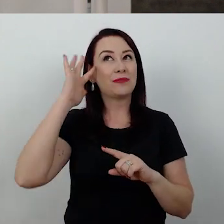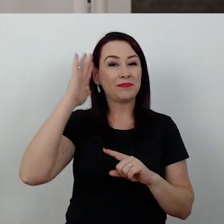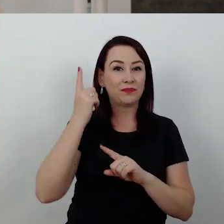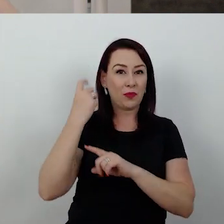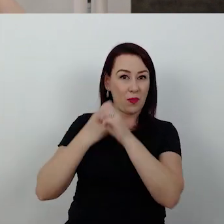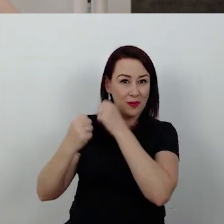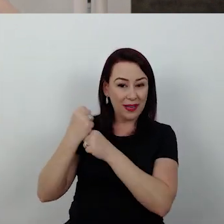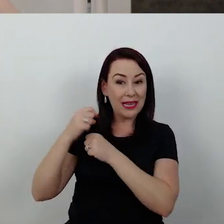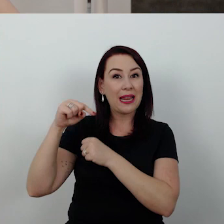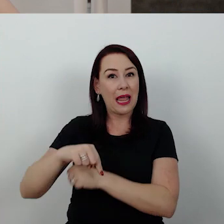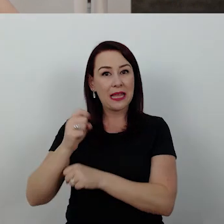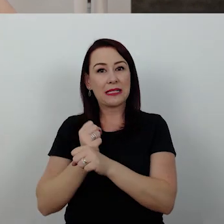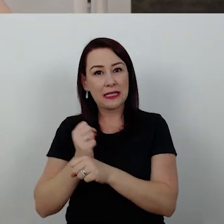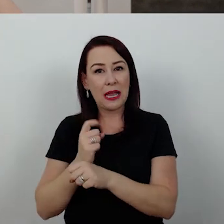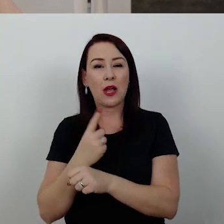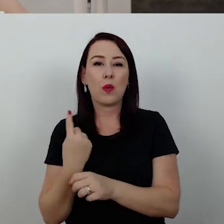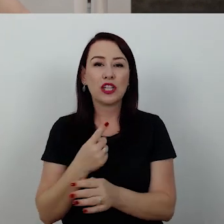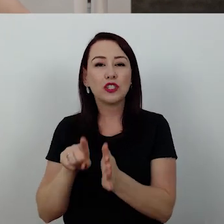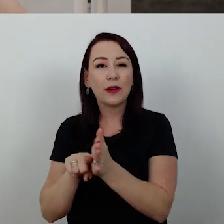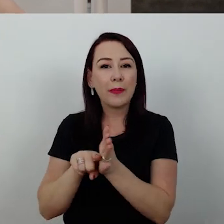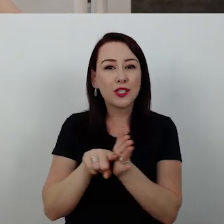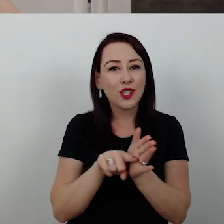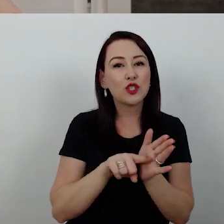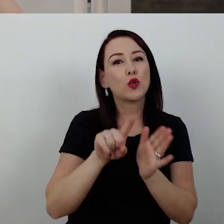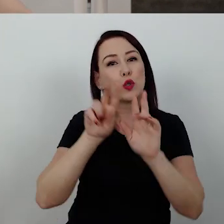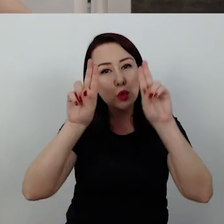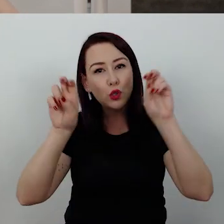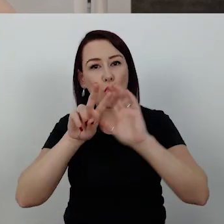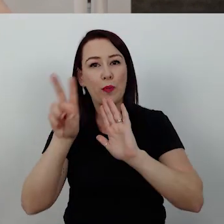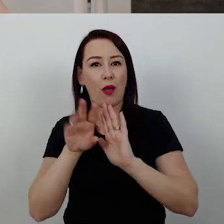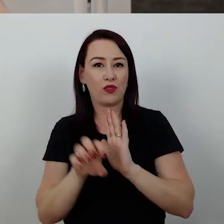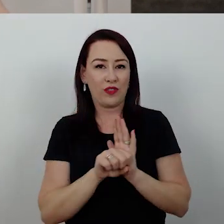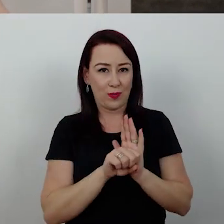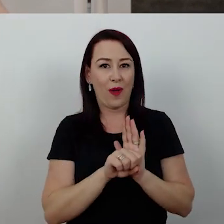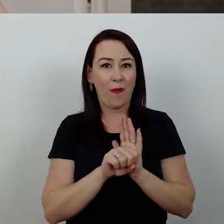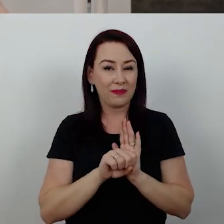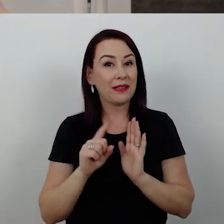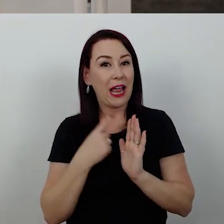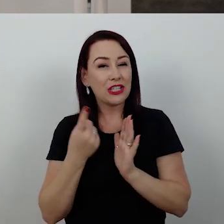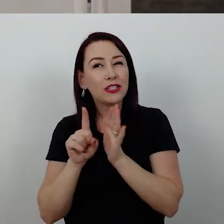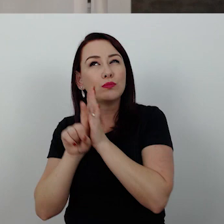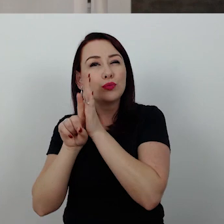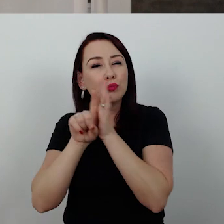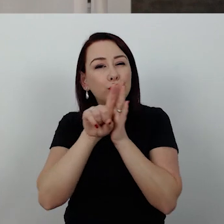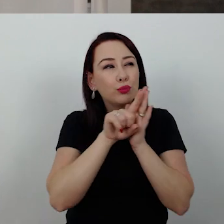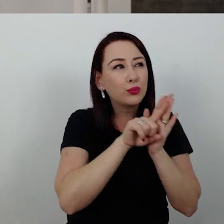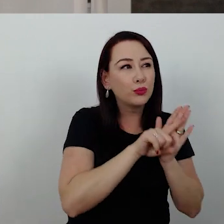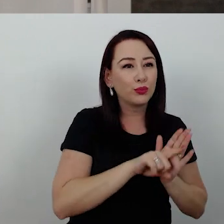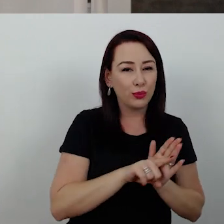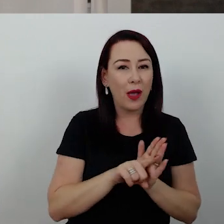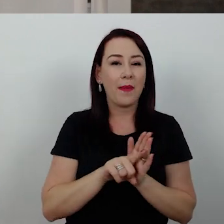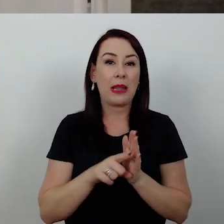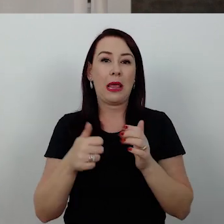realizou, o ano passado, esse ano, pesquisas sobre audiovisual. A gente fez um trabalho sobre a cadeia produtiva do audiovisual em Minas,